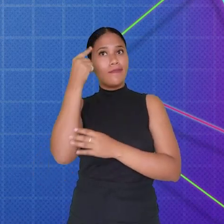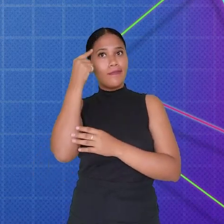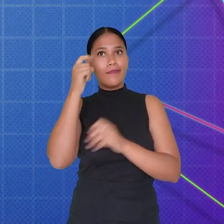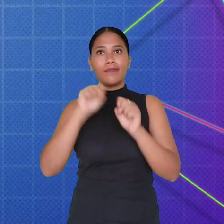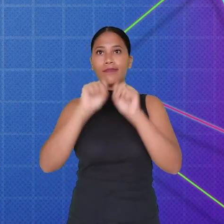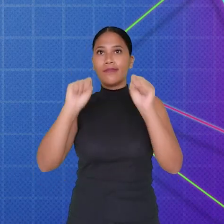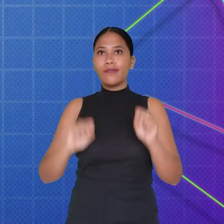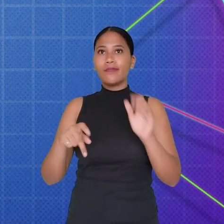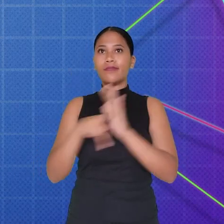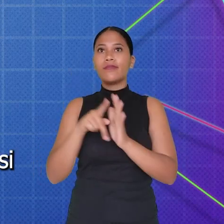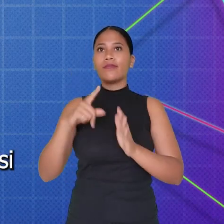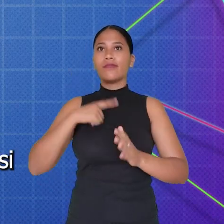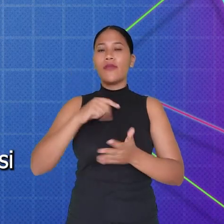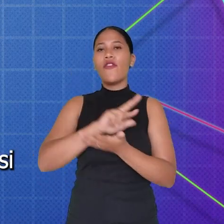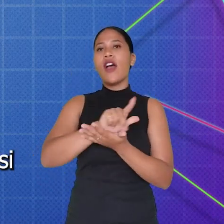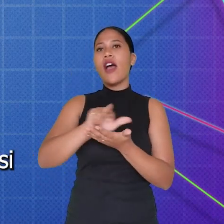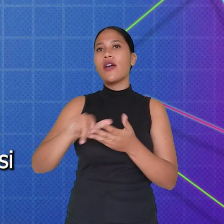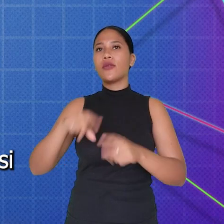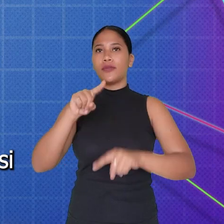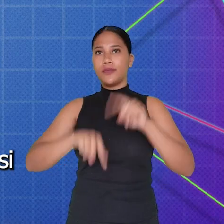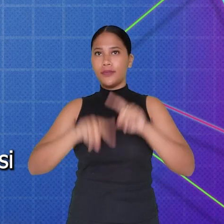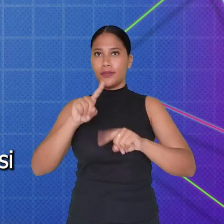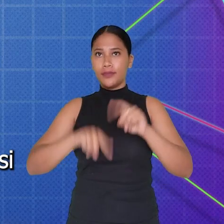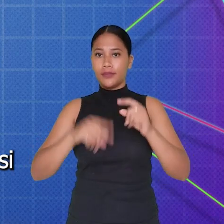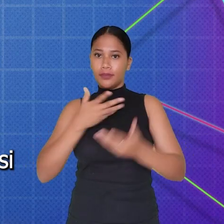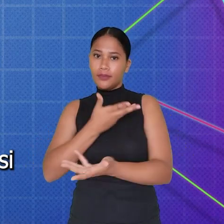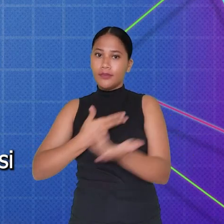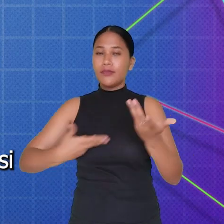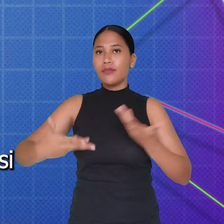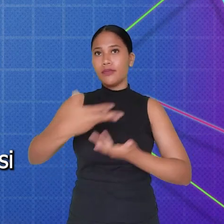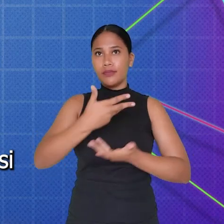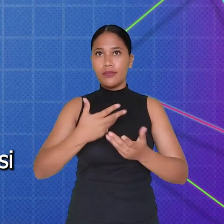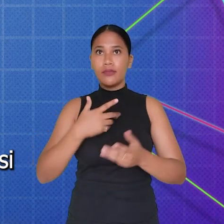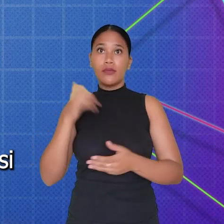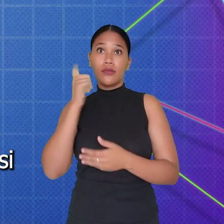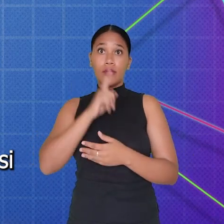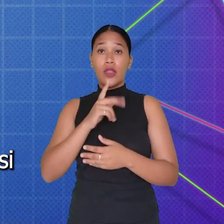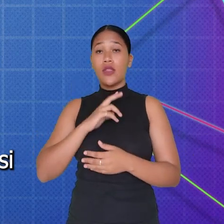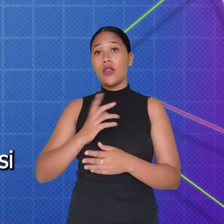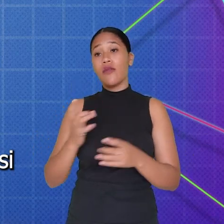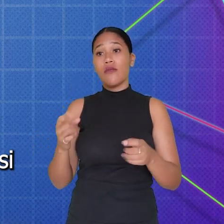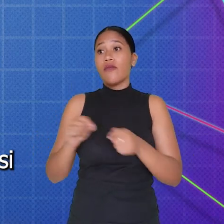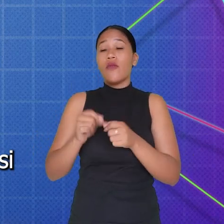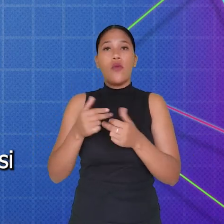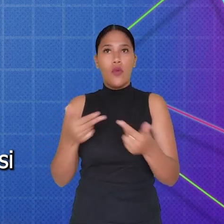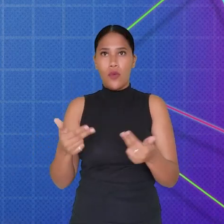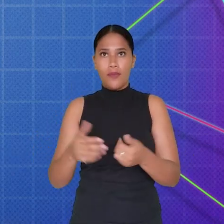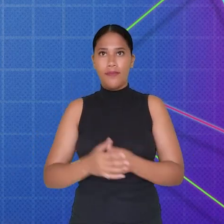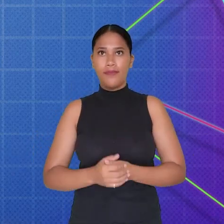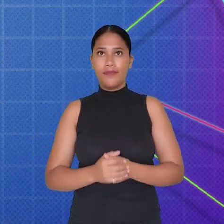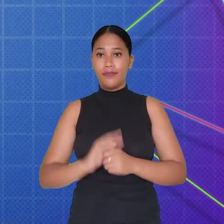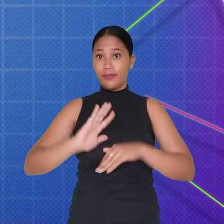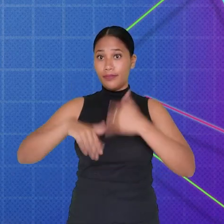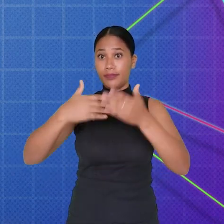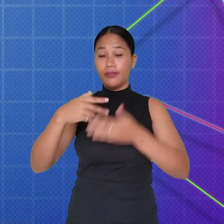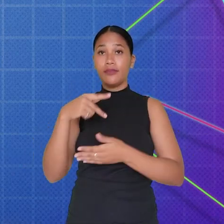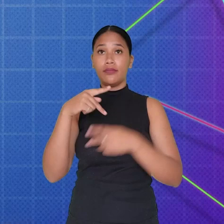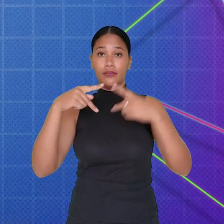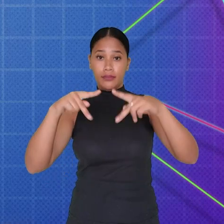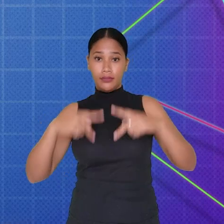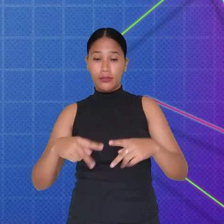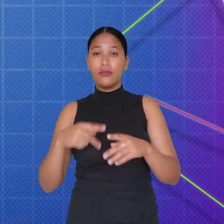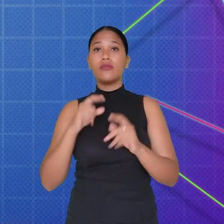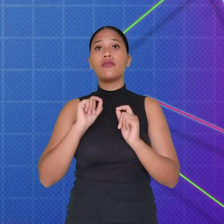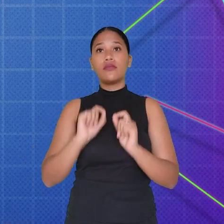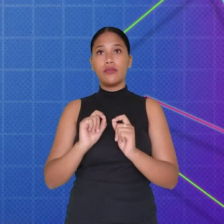pensa em um sistema formado por vários objetos que interagem entre si para realizar uma tarefa. Evolução da